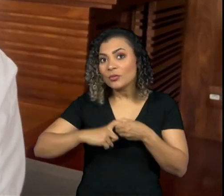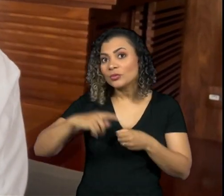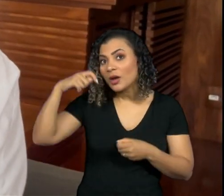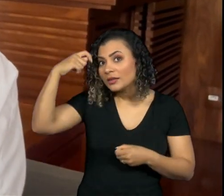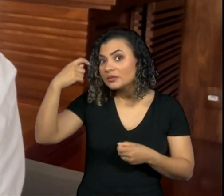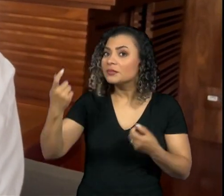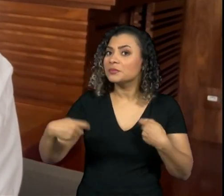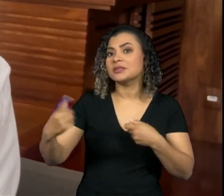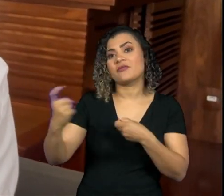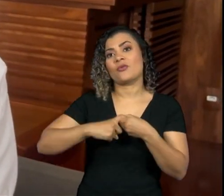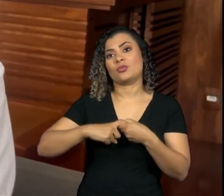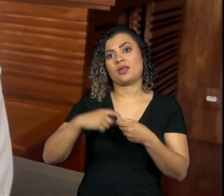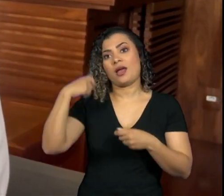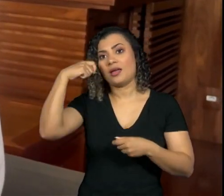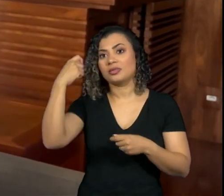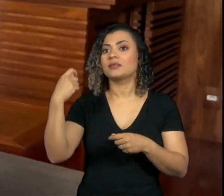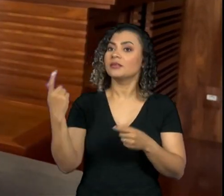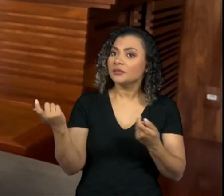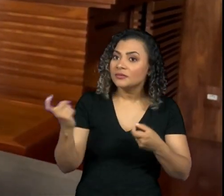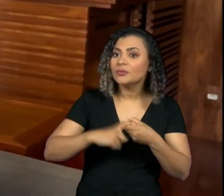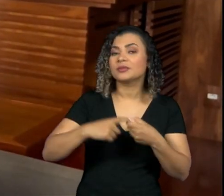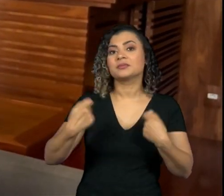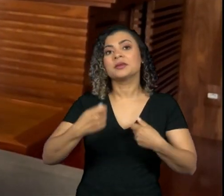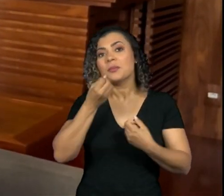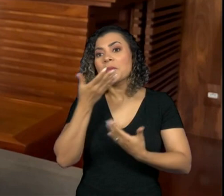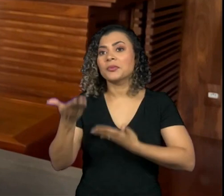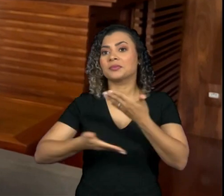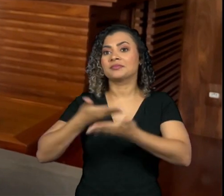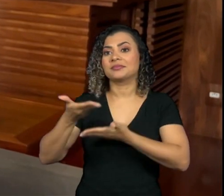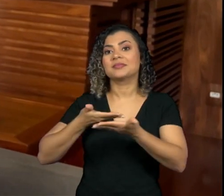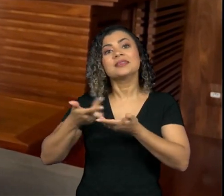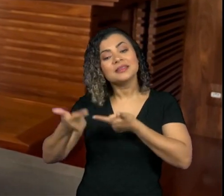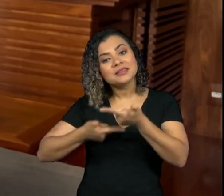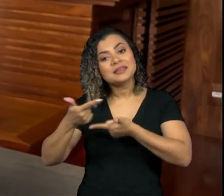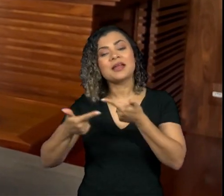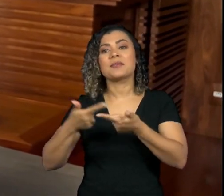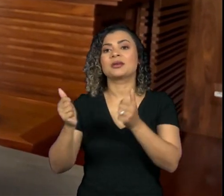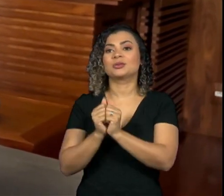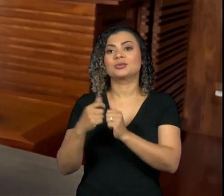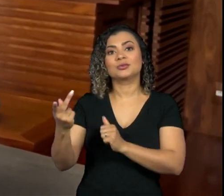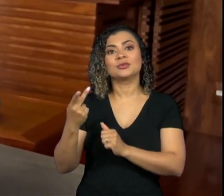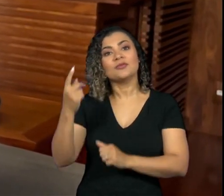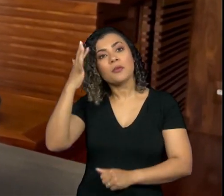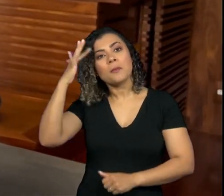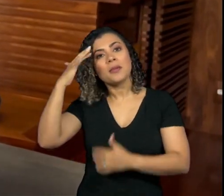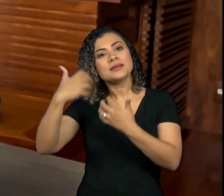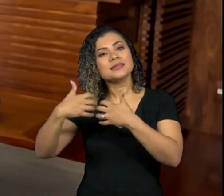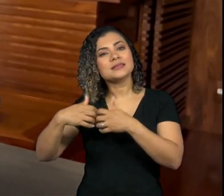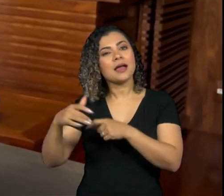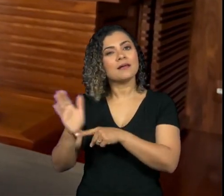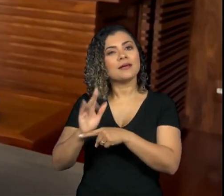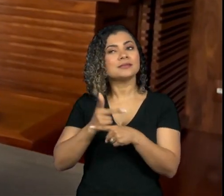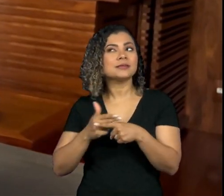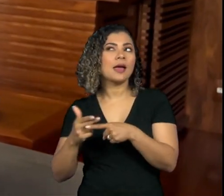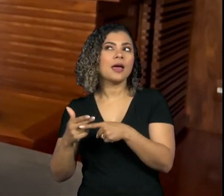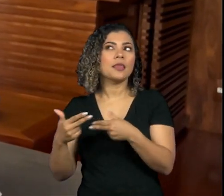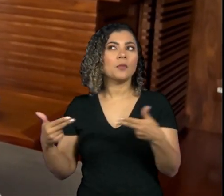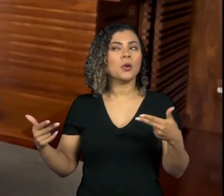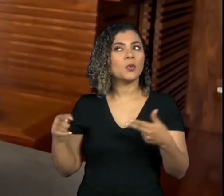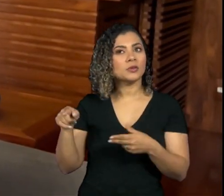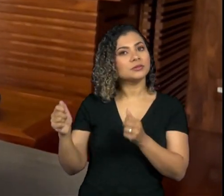Ana? Tem que voltar, porque foi muito bom trabalhar com ela. Vou pensar num papel pra você, Ana. Uma série, um